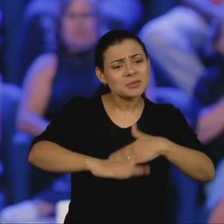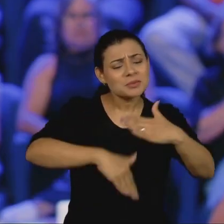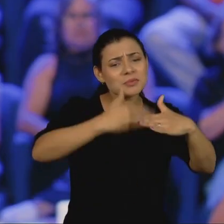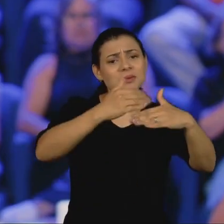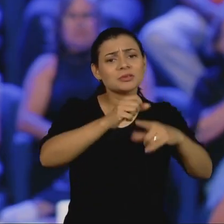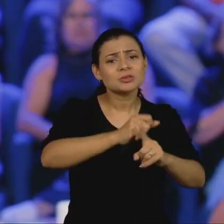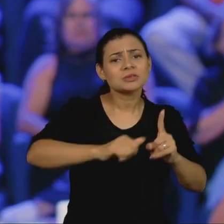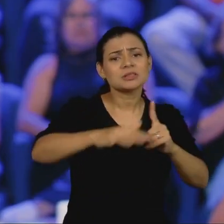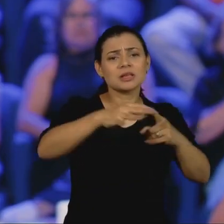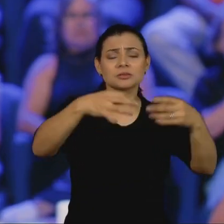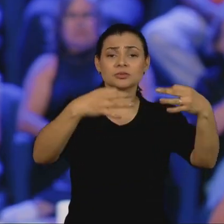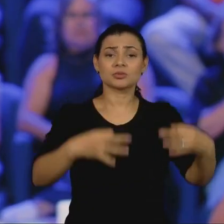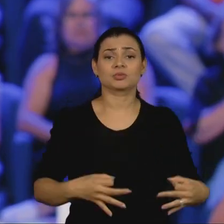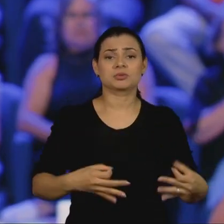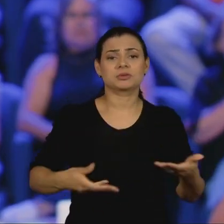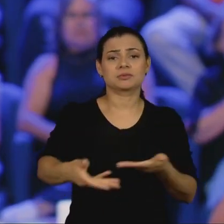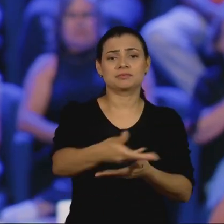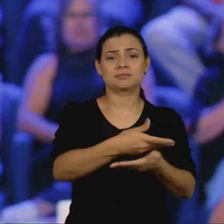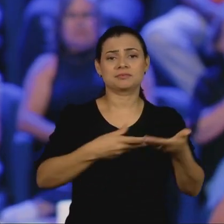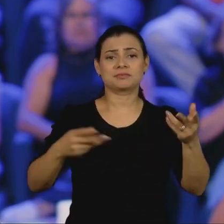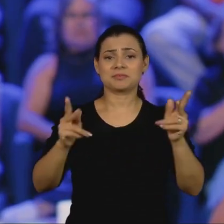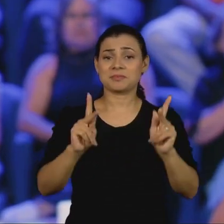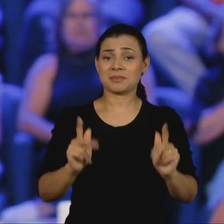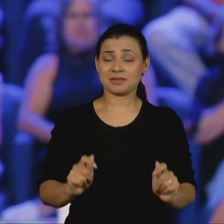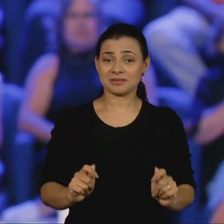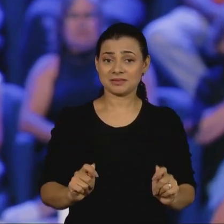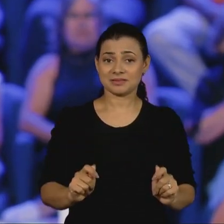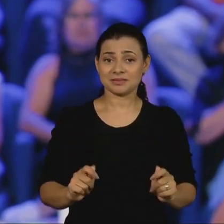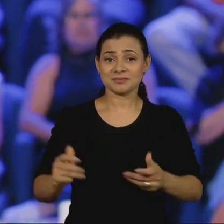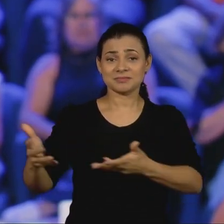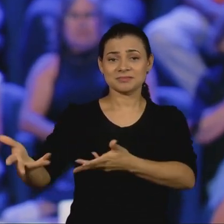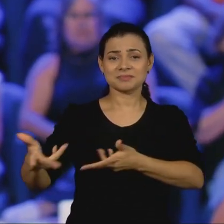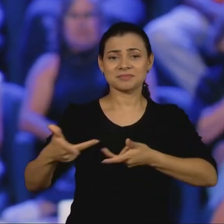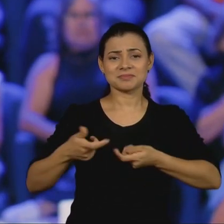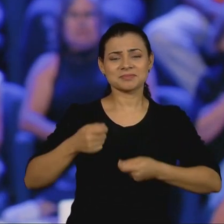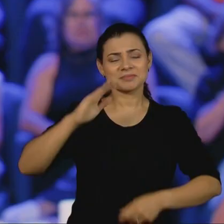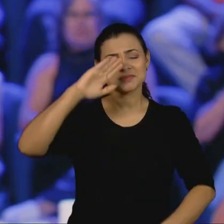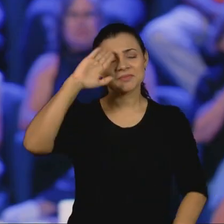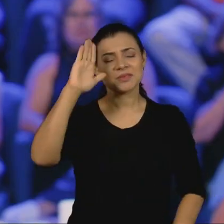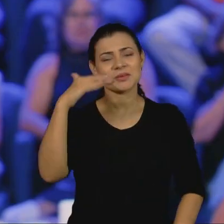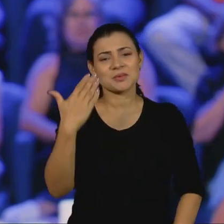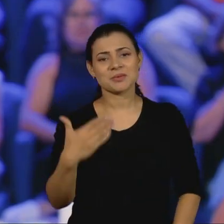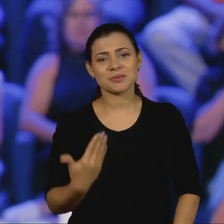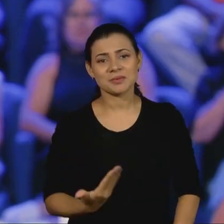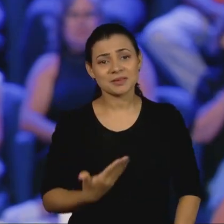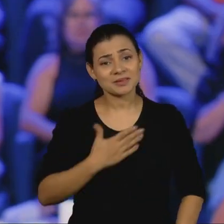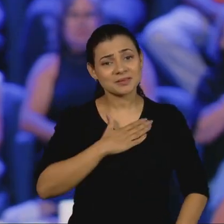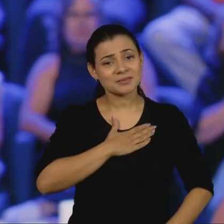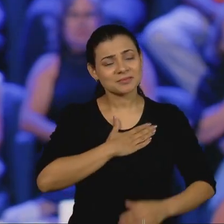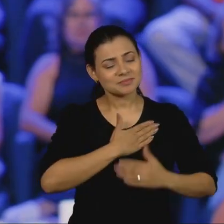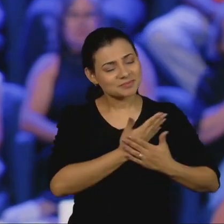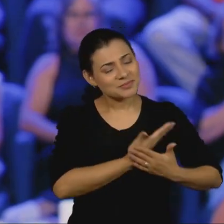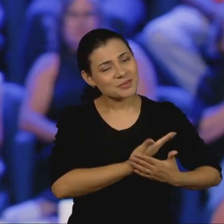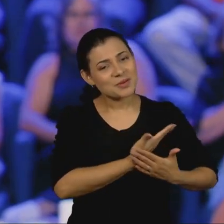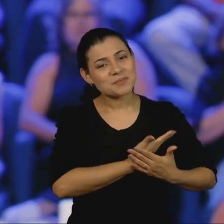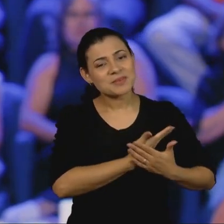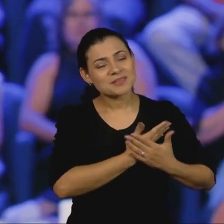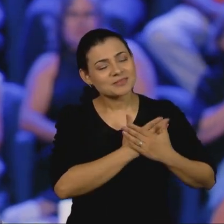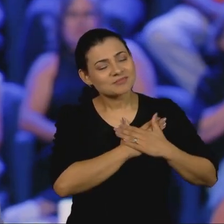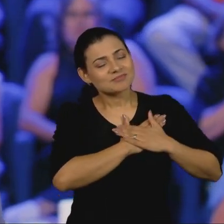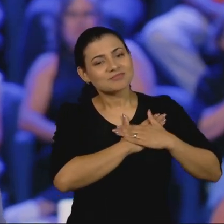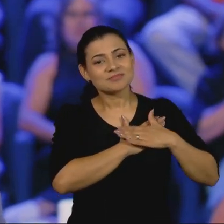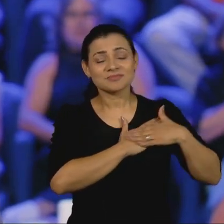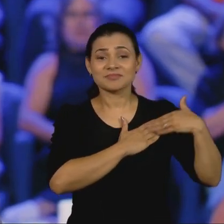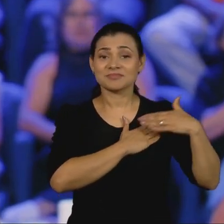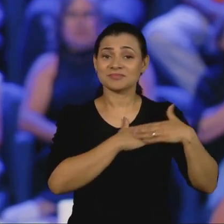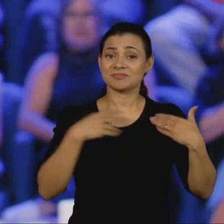mais justa e harmoniosa. É com imensa honra que recebemos o meu amigo amado, ministro